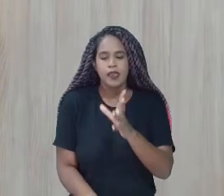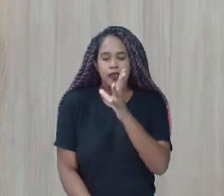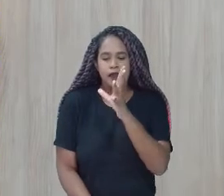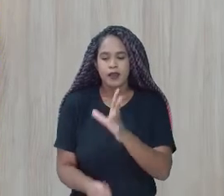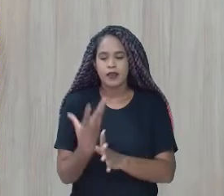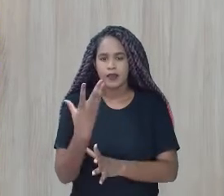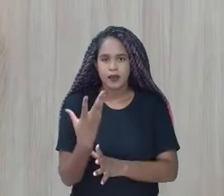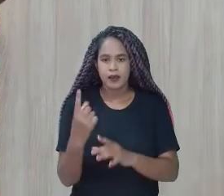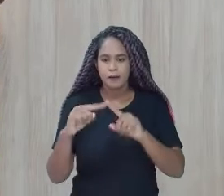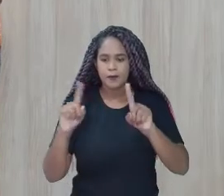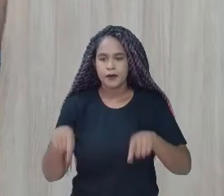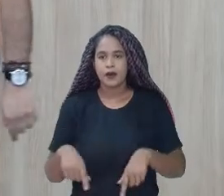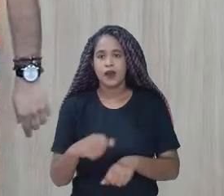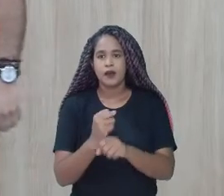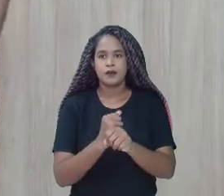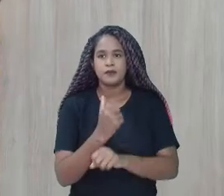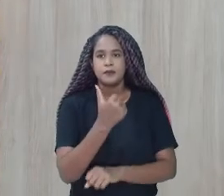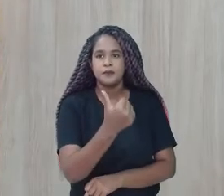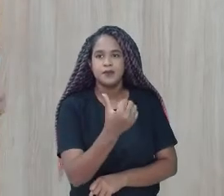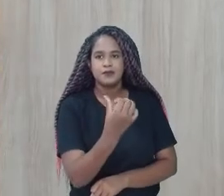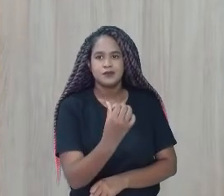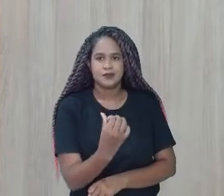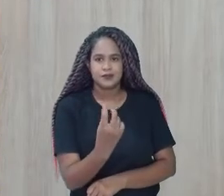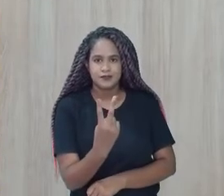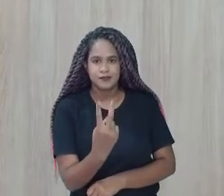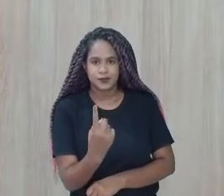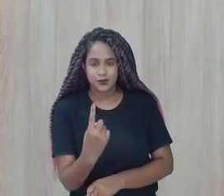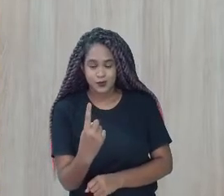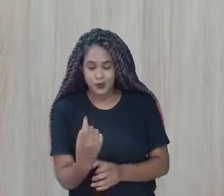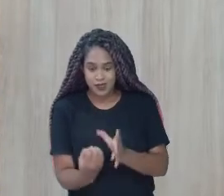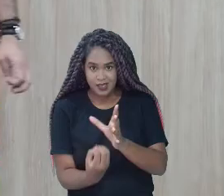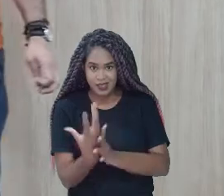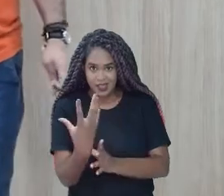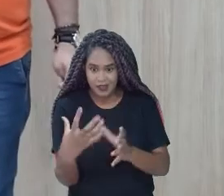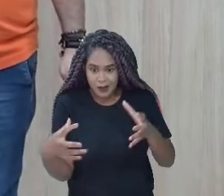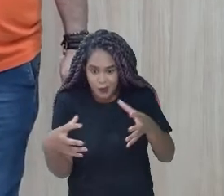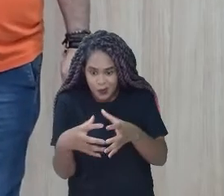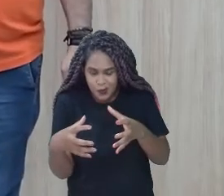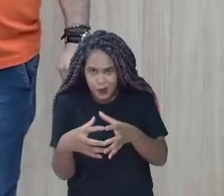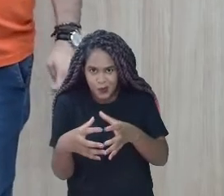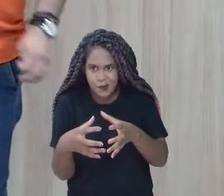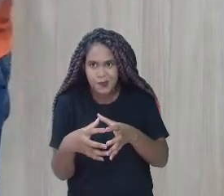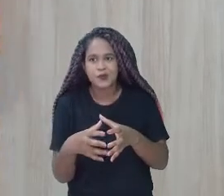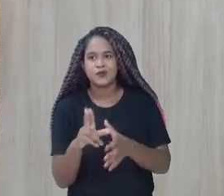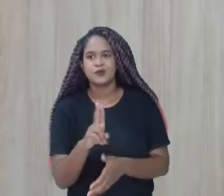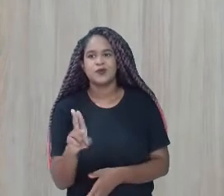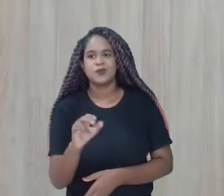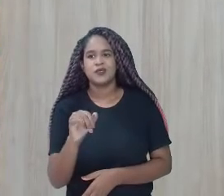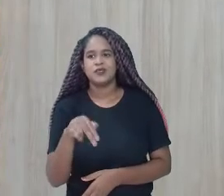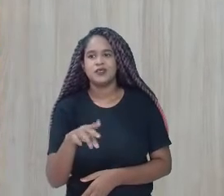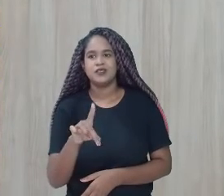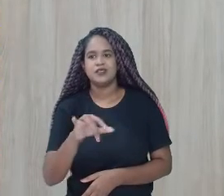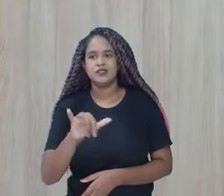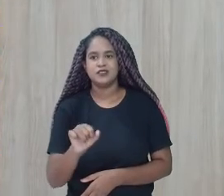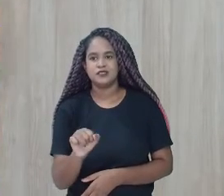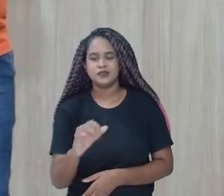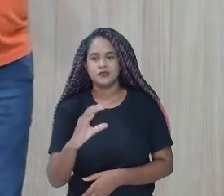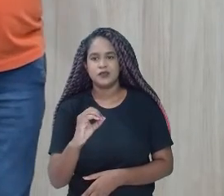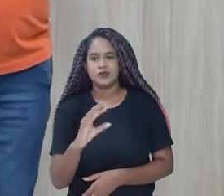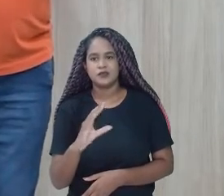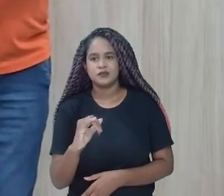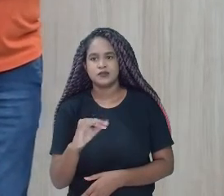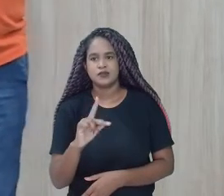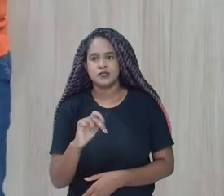em 1621, a Companhia das Índias Ocidentais. Então, essa companhia foi